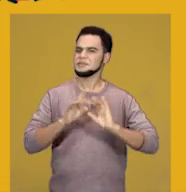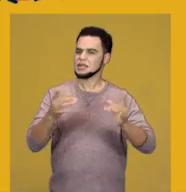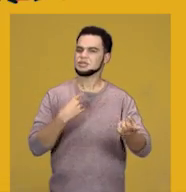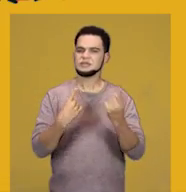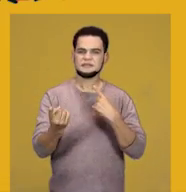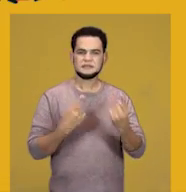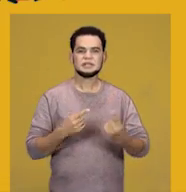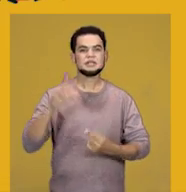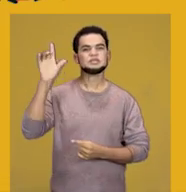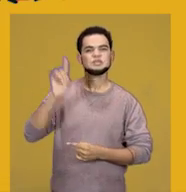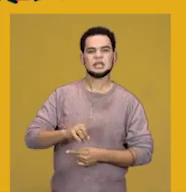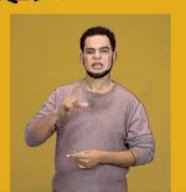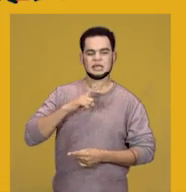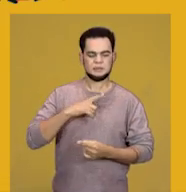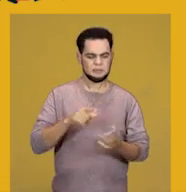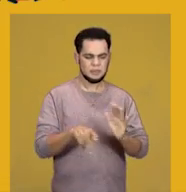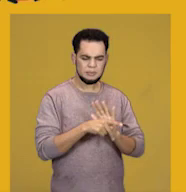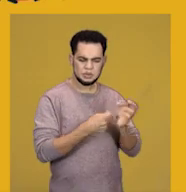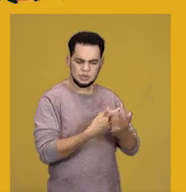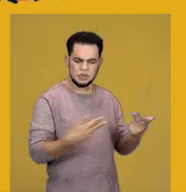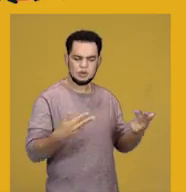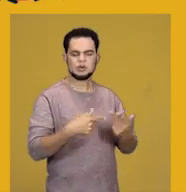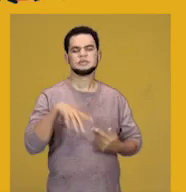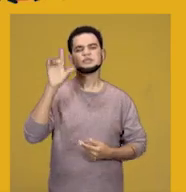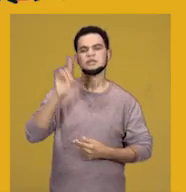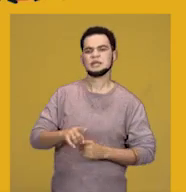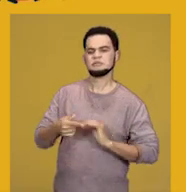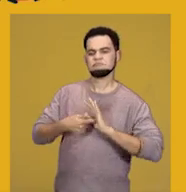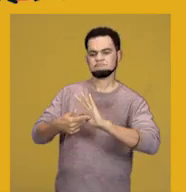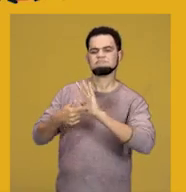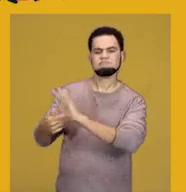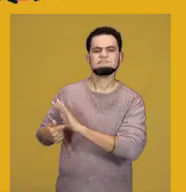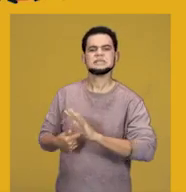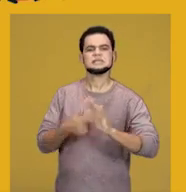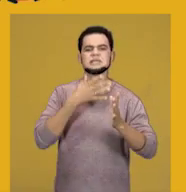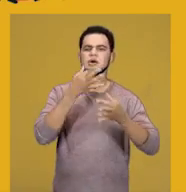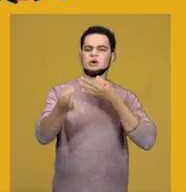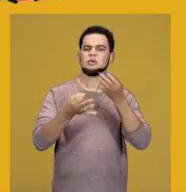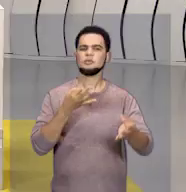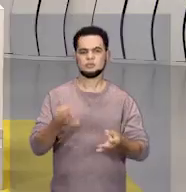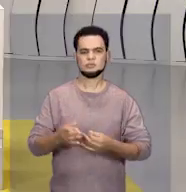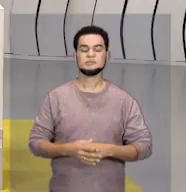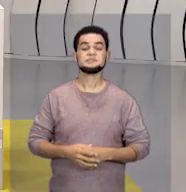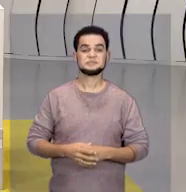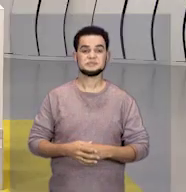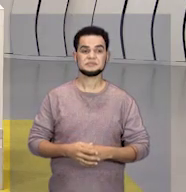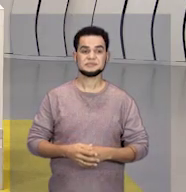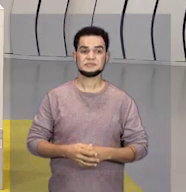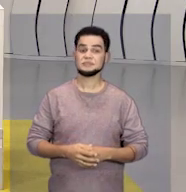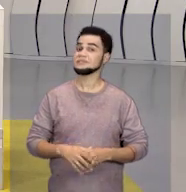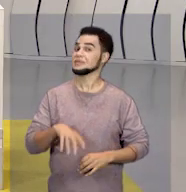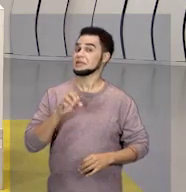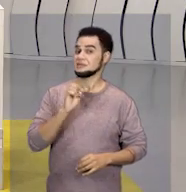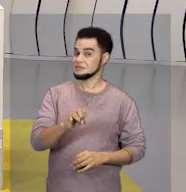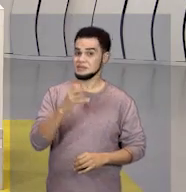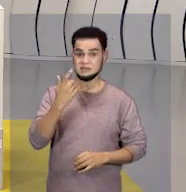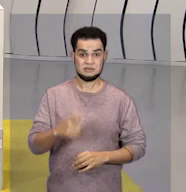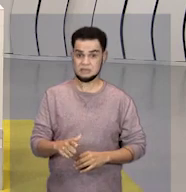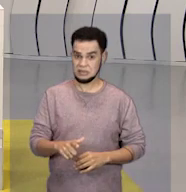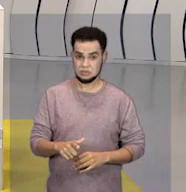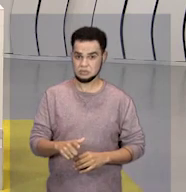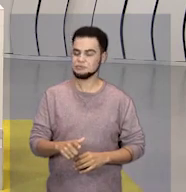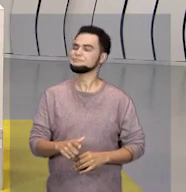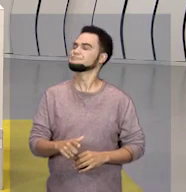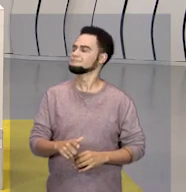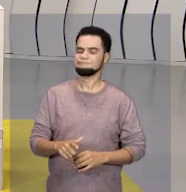direito de ter as próprias coisas, a liberdade de livre expressão. Sem isso, a gente não é cidadão.